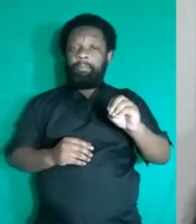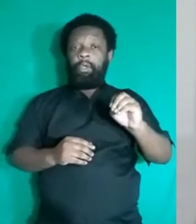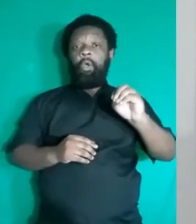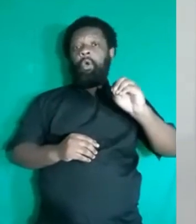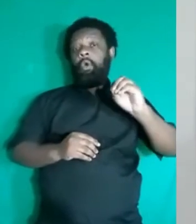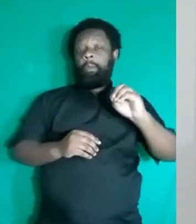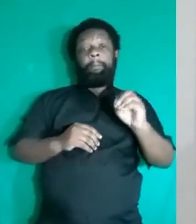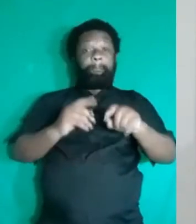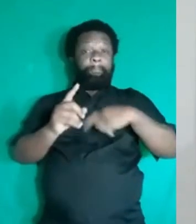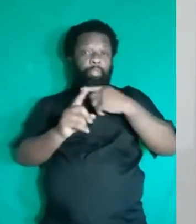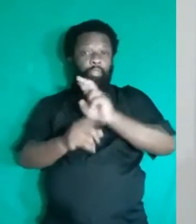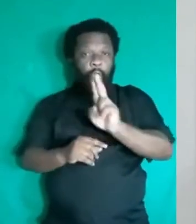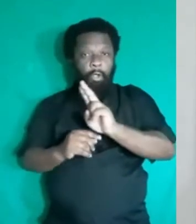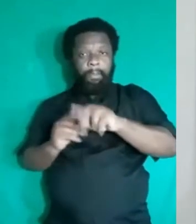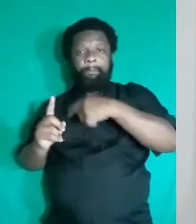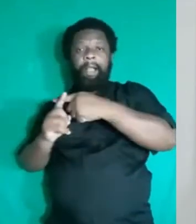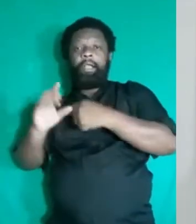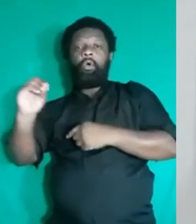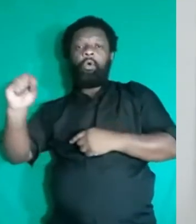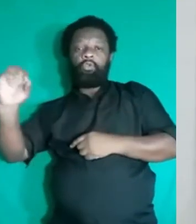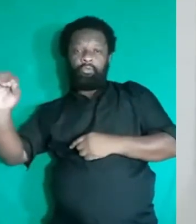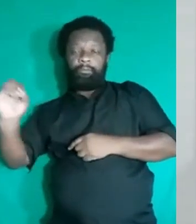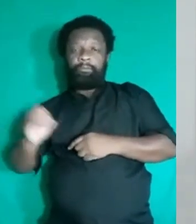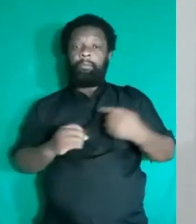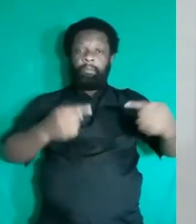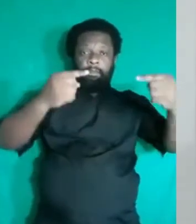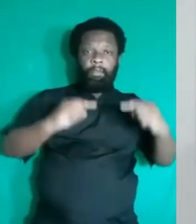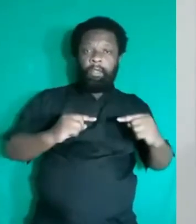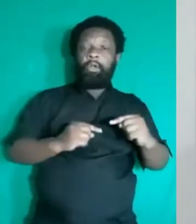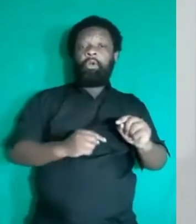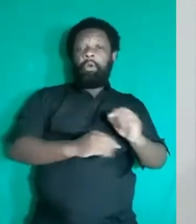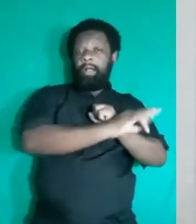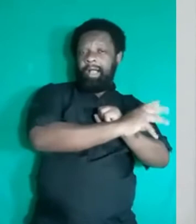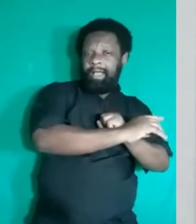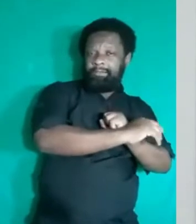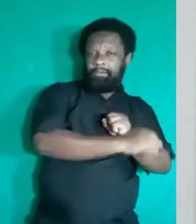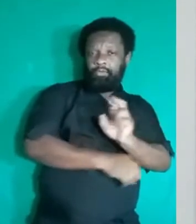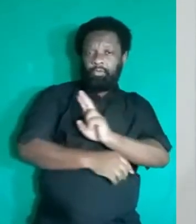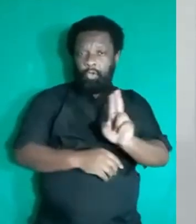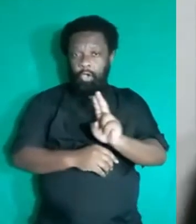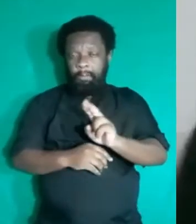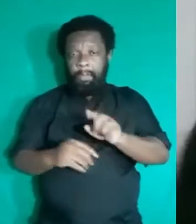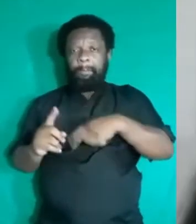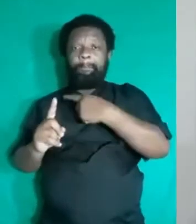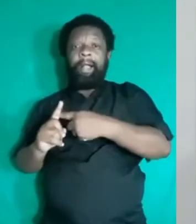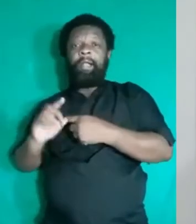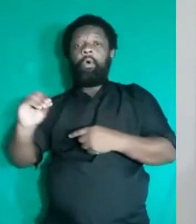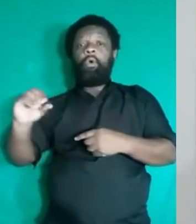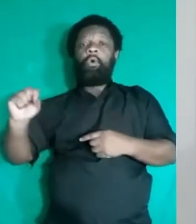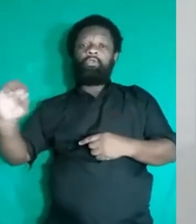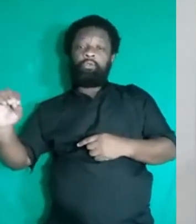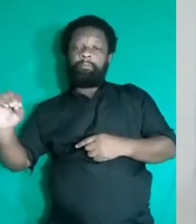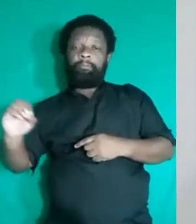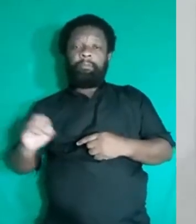vai ser o ácido hipo, o nome do elemento oso. Esse daqui do meio será o ácido, nome